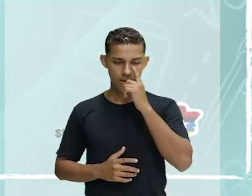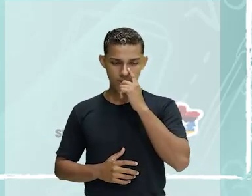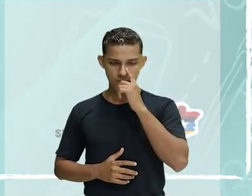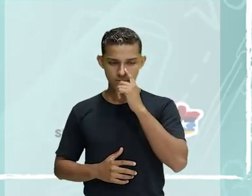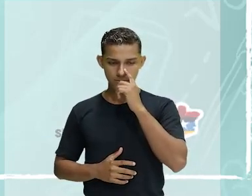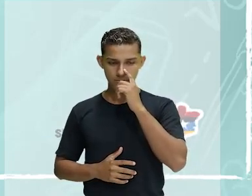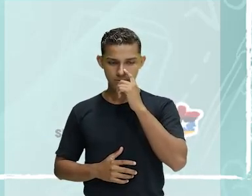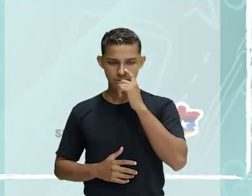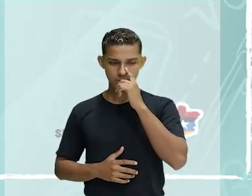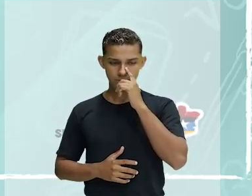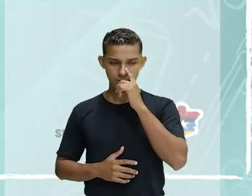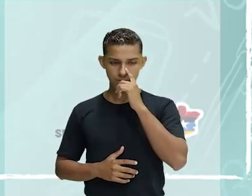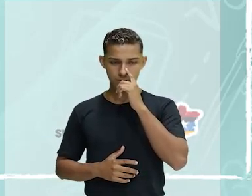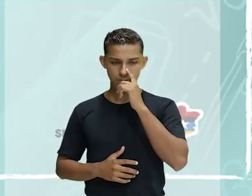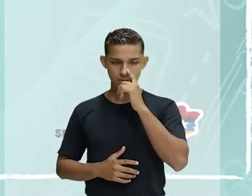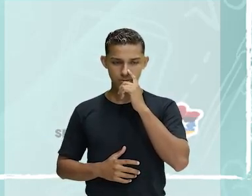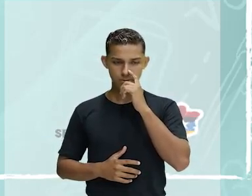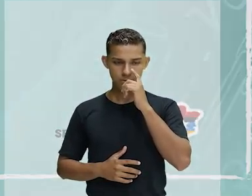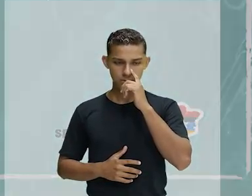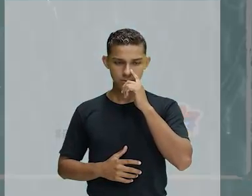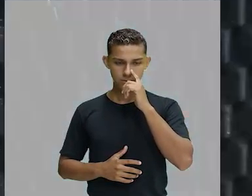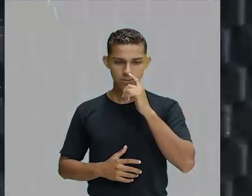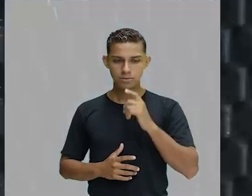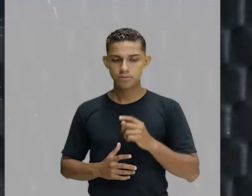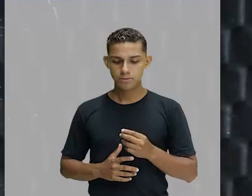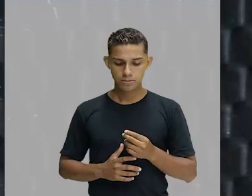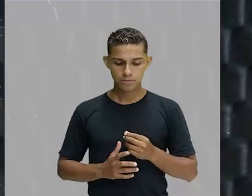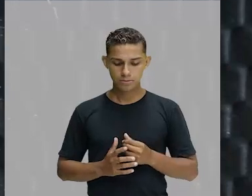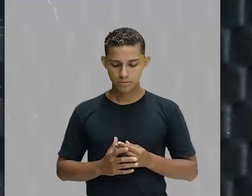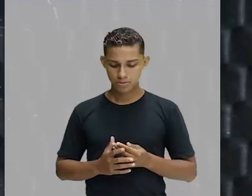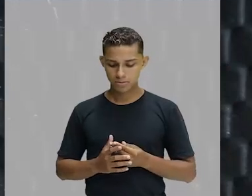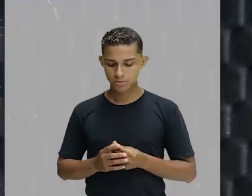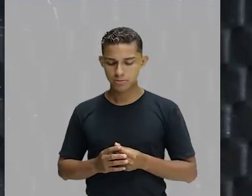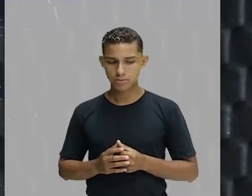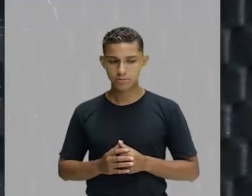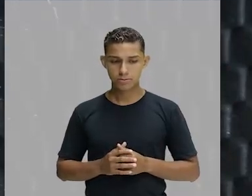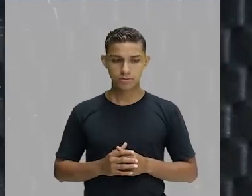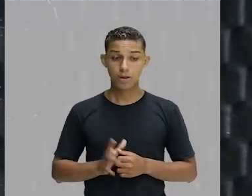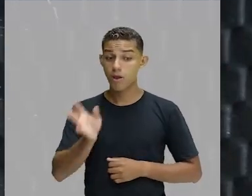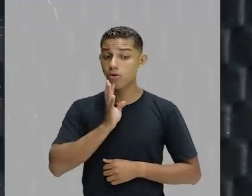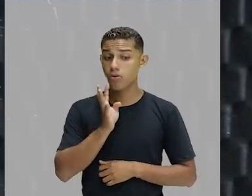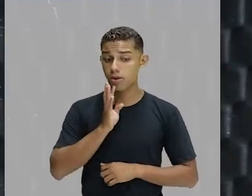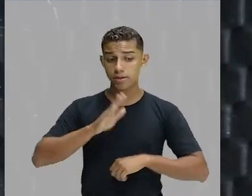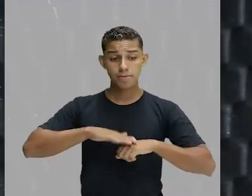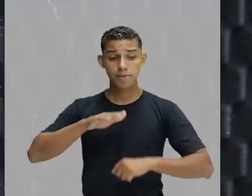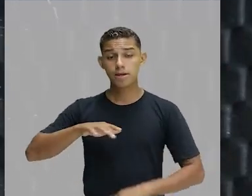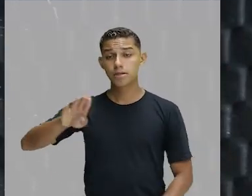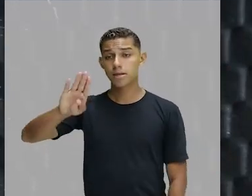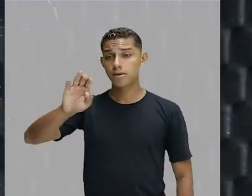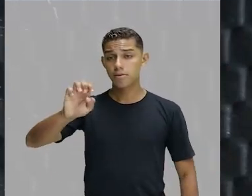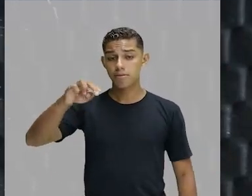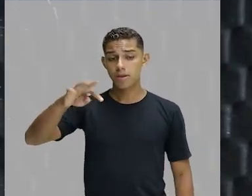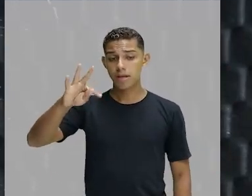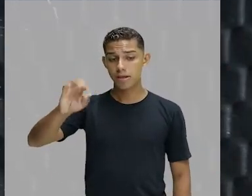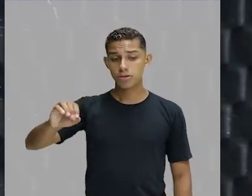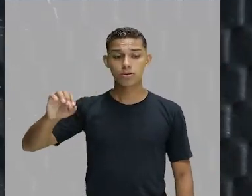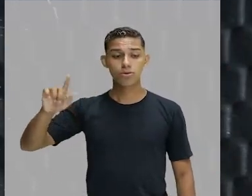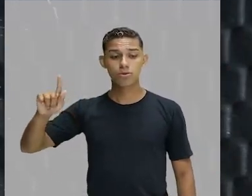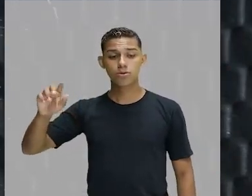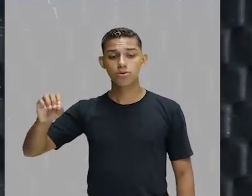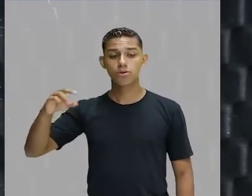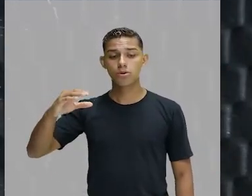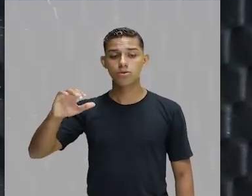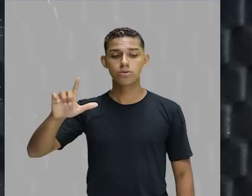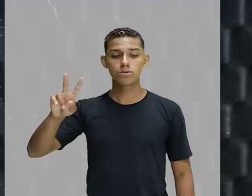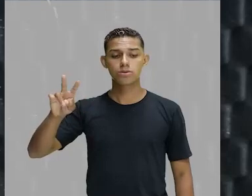Vassouras, no Rio de Janeiro, Bento Gonçalves, no Rio Grande do Sul. Para conhecer um pouco mais de Bento Gonçalves, gente, eu sempre gosto de dar uma dica de filme ou